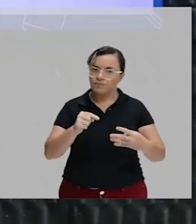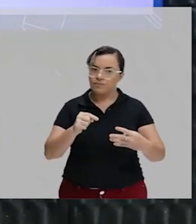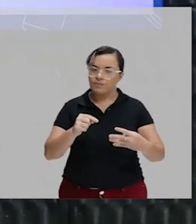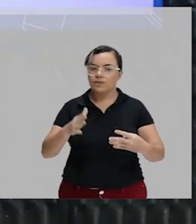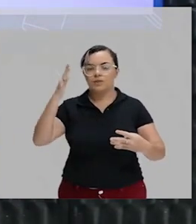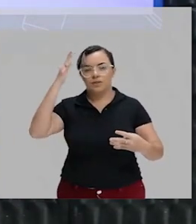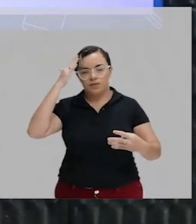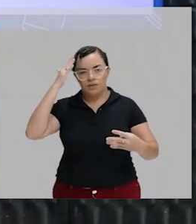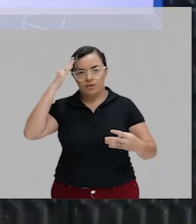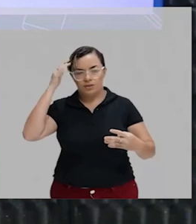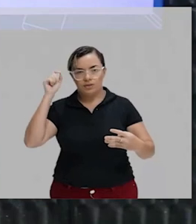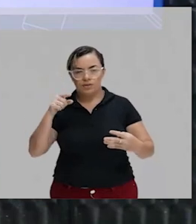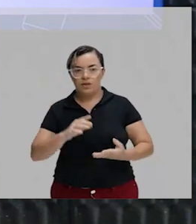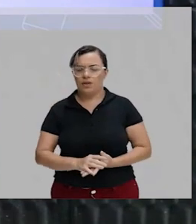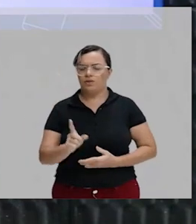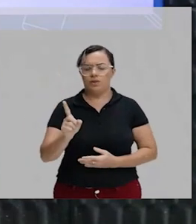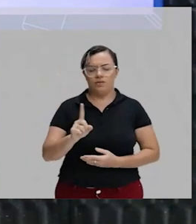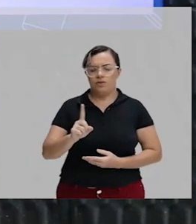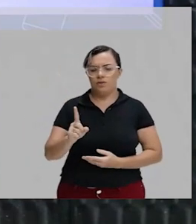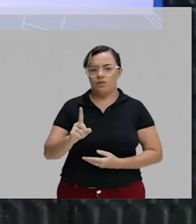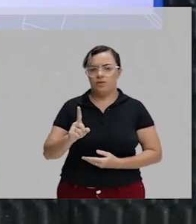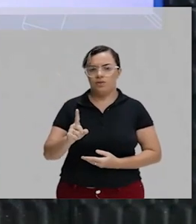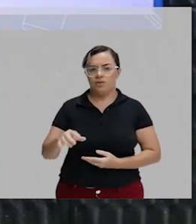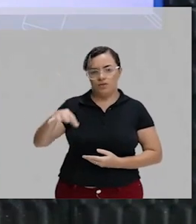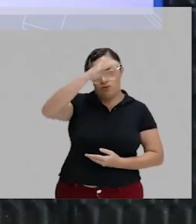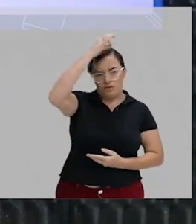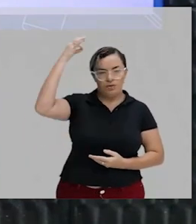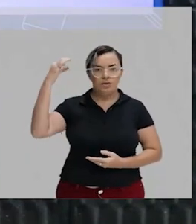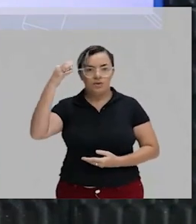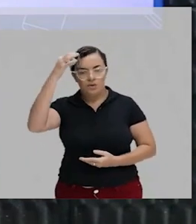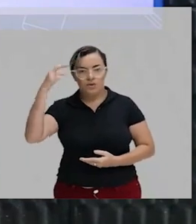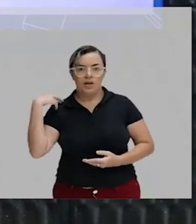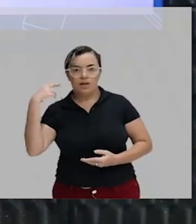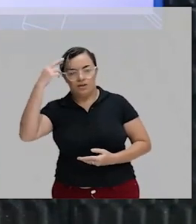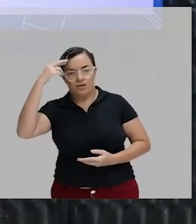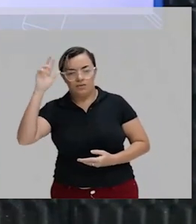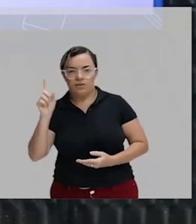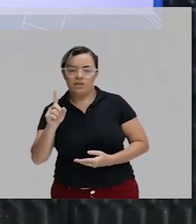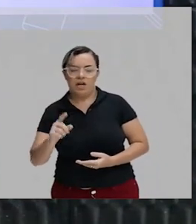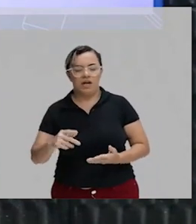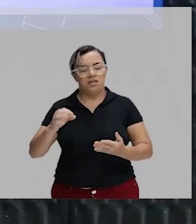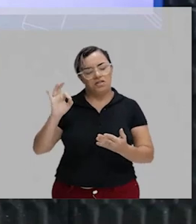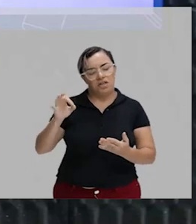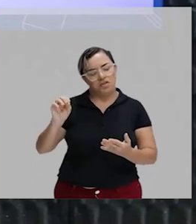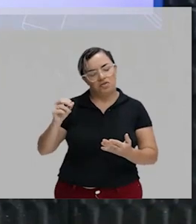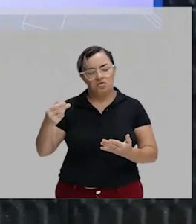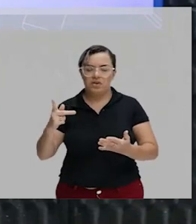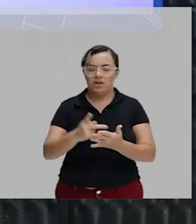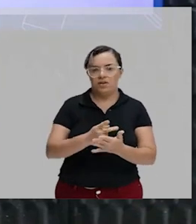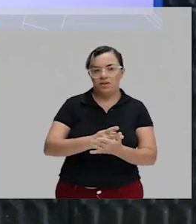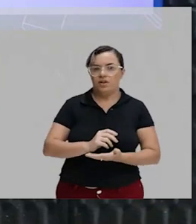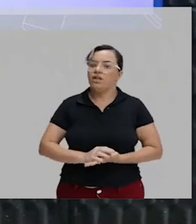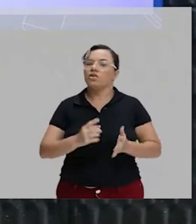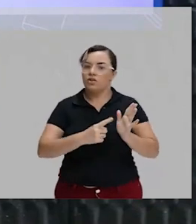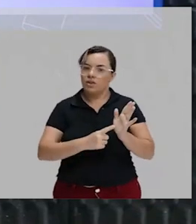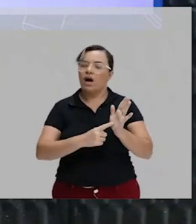forma na linha dos Espíritos não é isso eu tô querendo só mostrar para vocês que existe um um lado transcendental um lado difícil de expressar e o